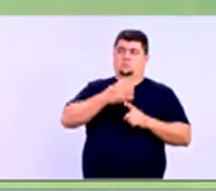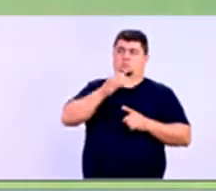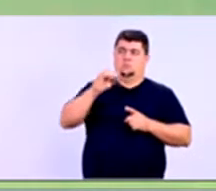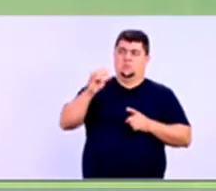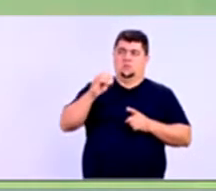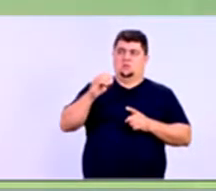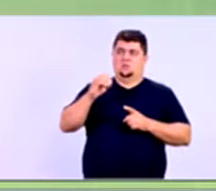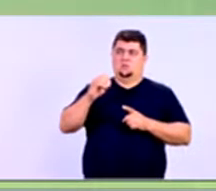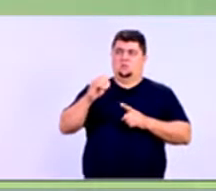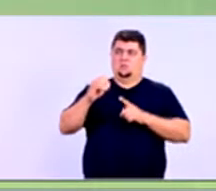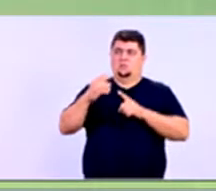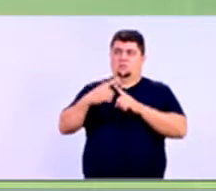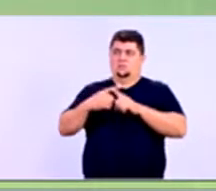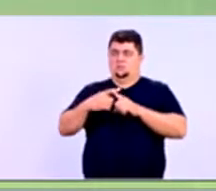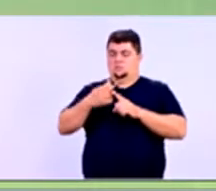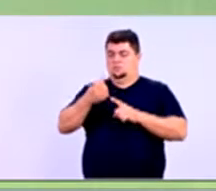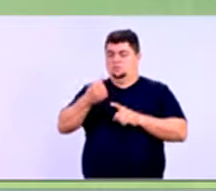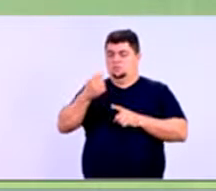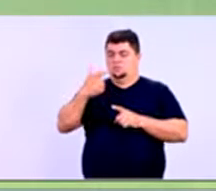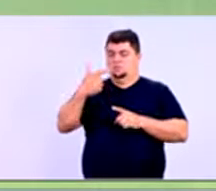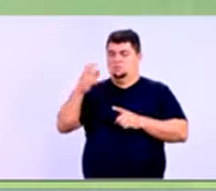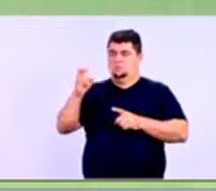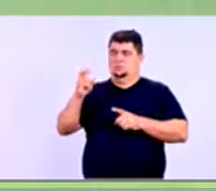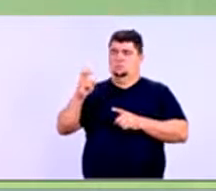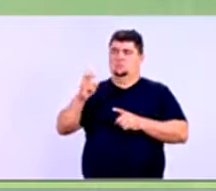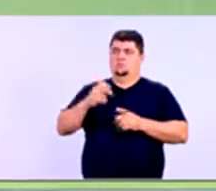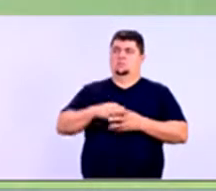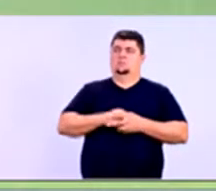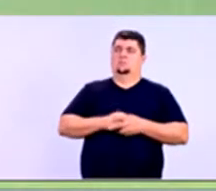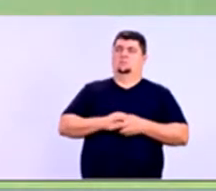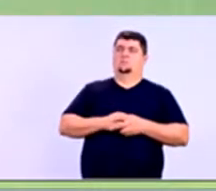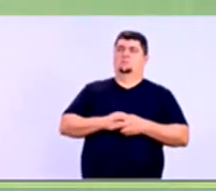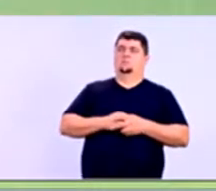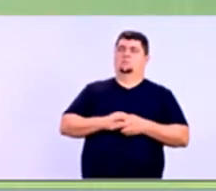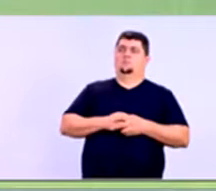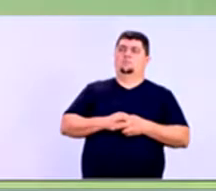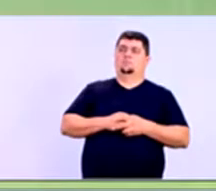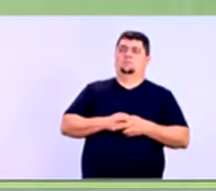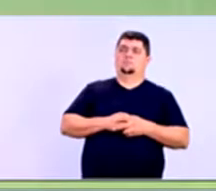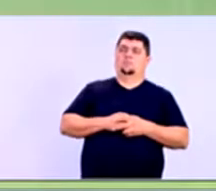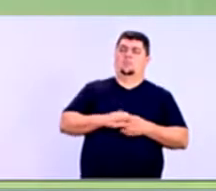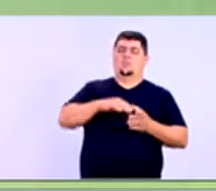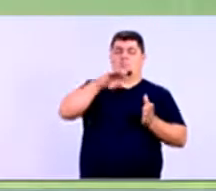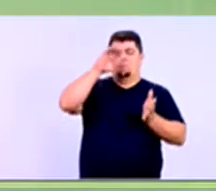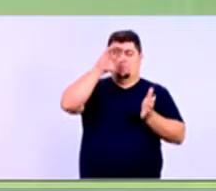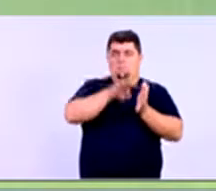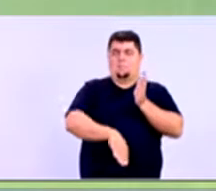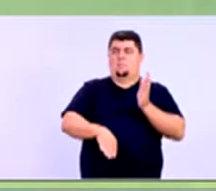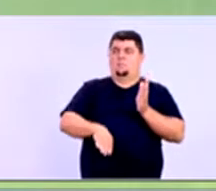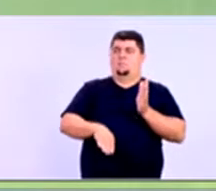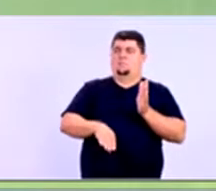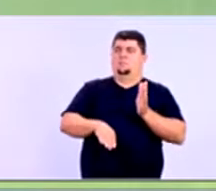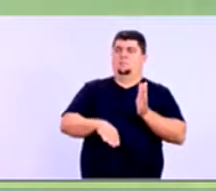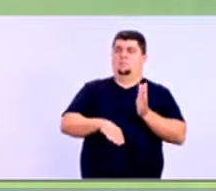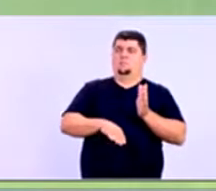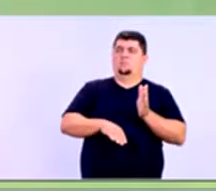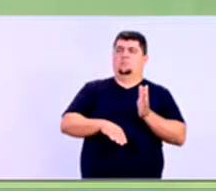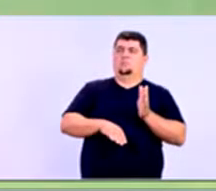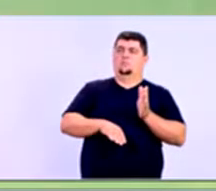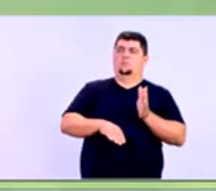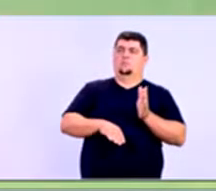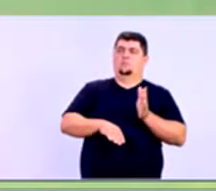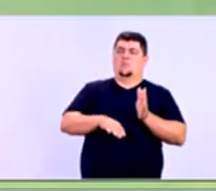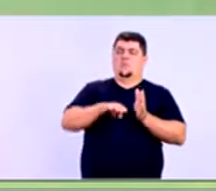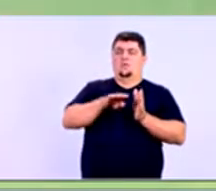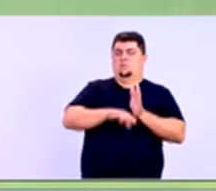que eu paguei vezes as R$ 625, que vai dar 62 mil. E eu só estava devendo